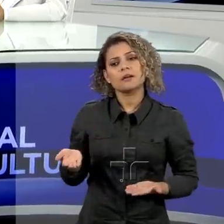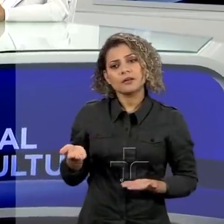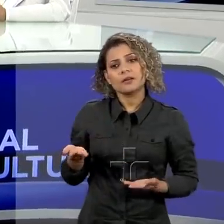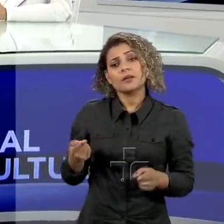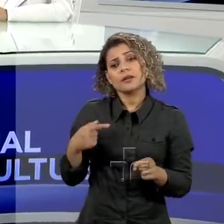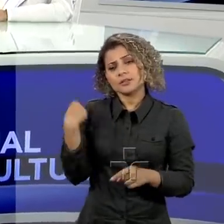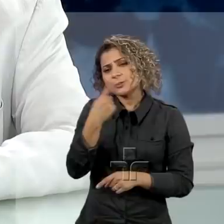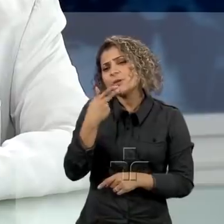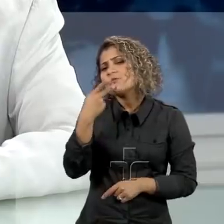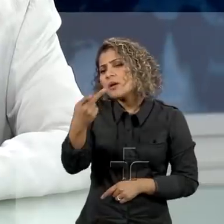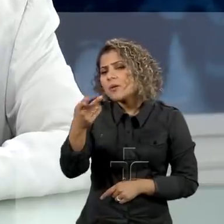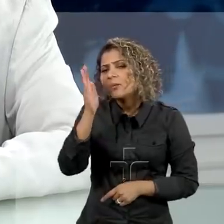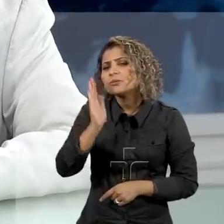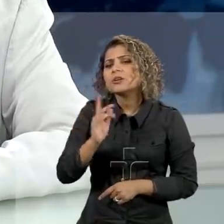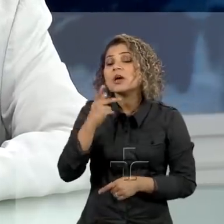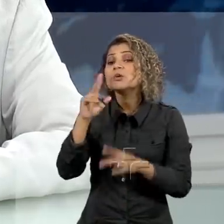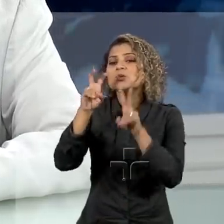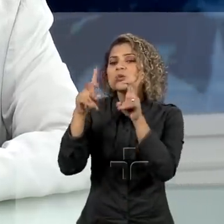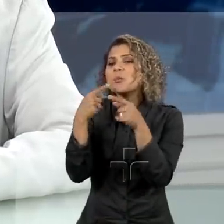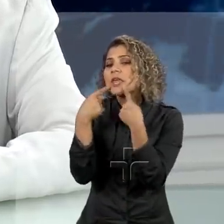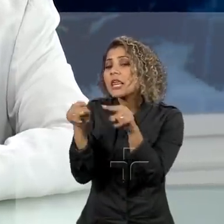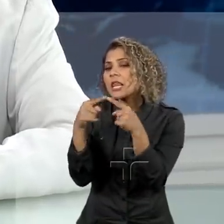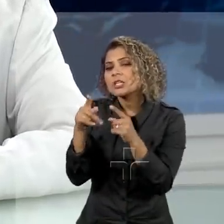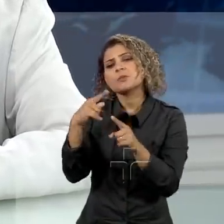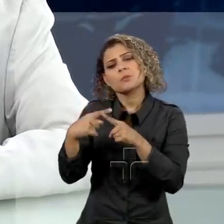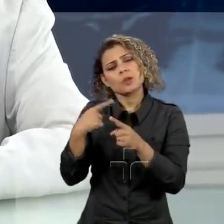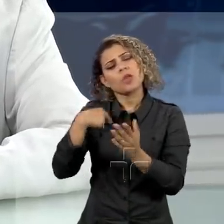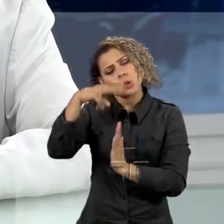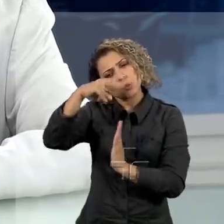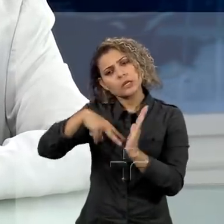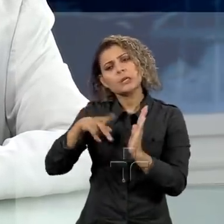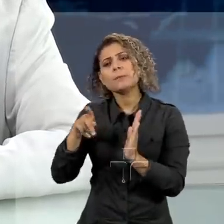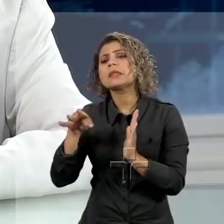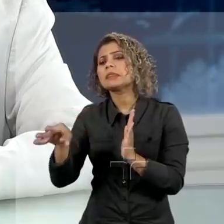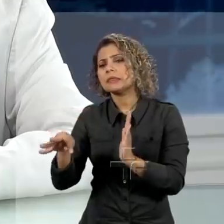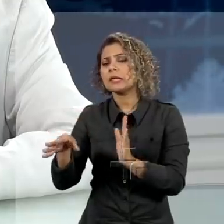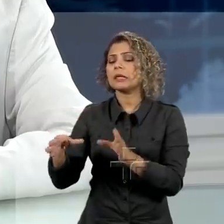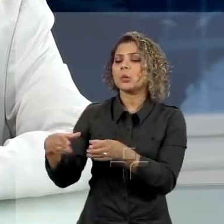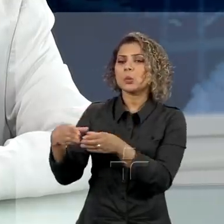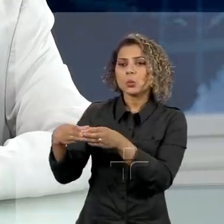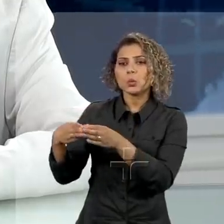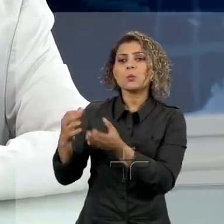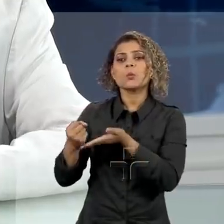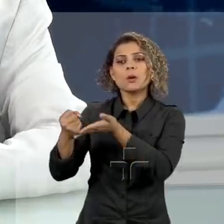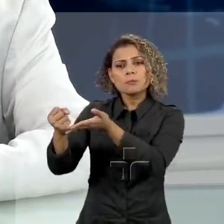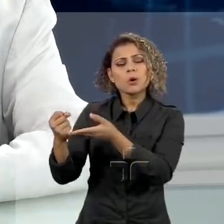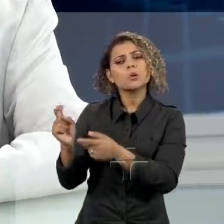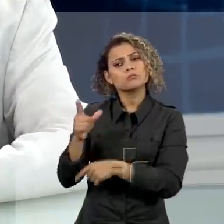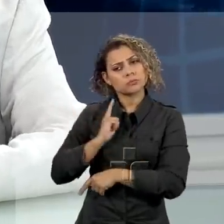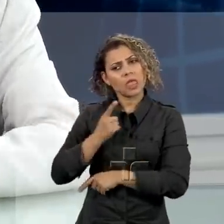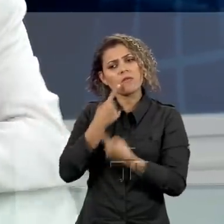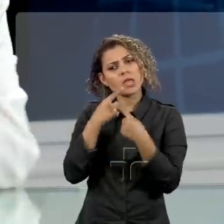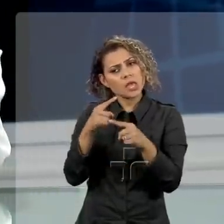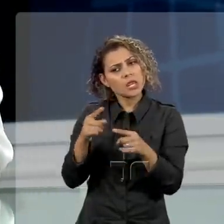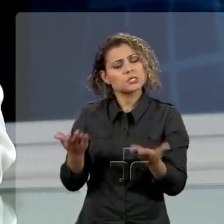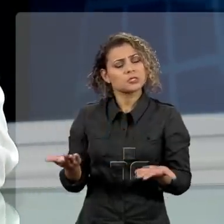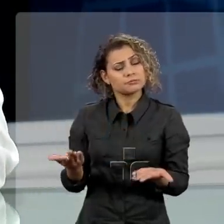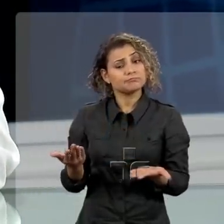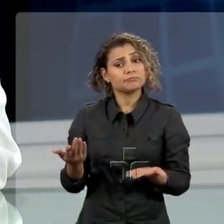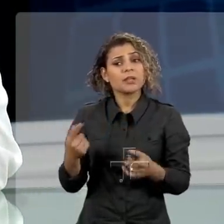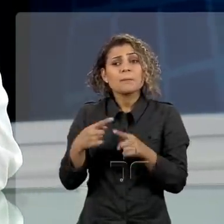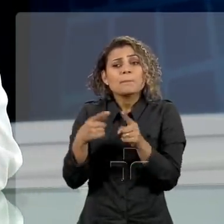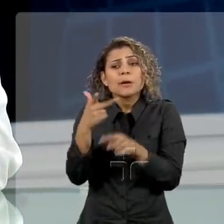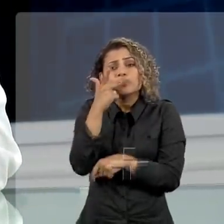Eu já falei dessa suposta crítica, porque eu li que o PT, setores associados ao PT já tinham falado isso, mas o que eu queria dizer é o seguinte: soa,